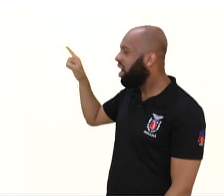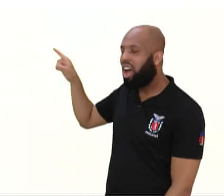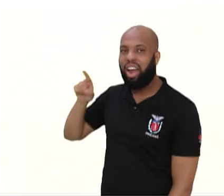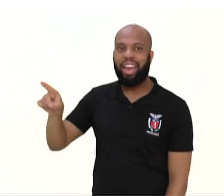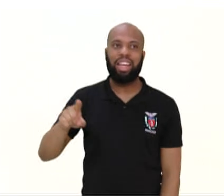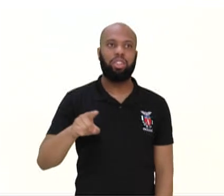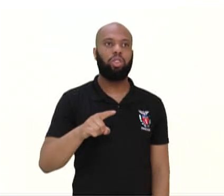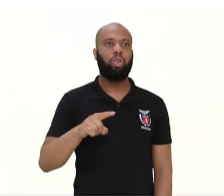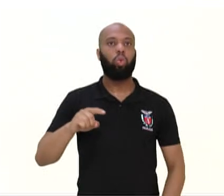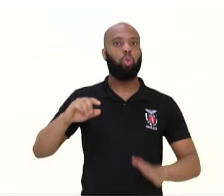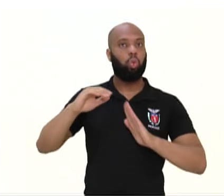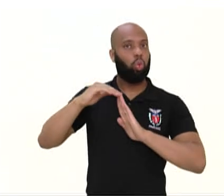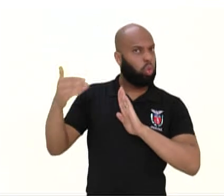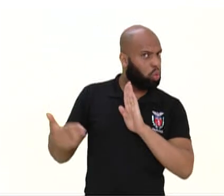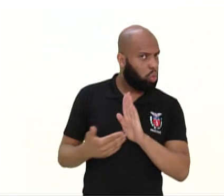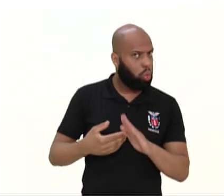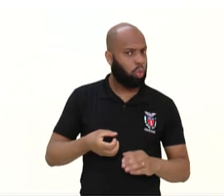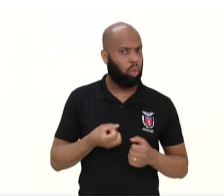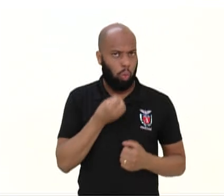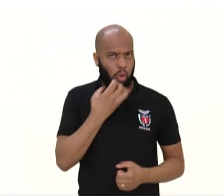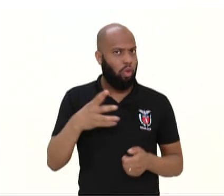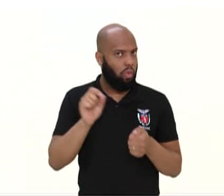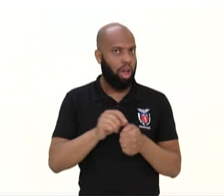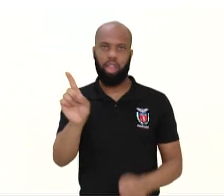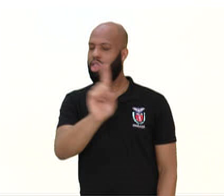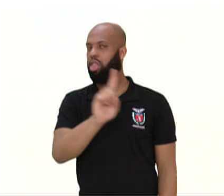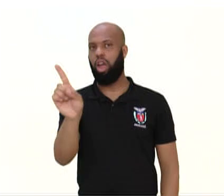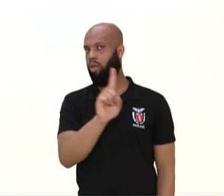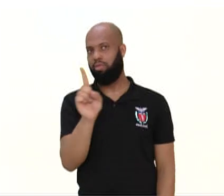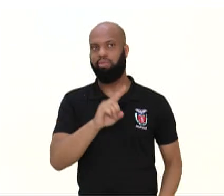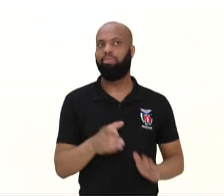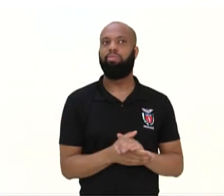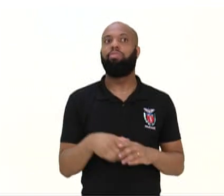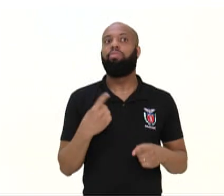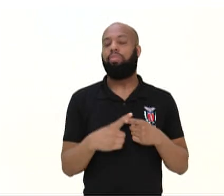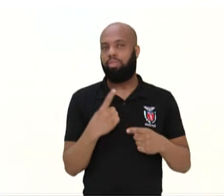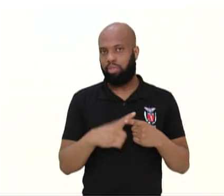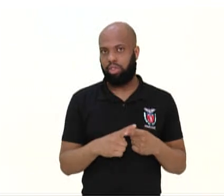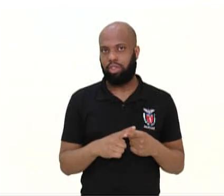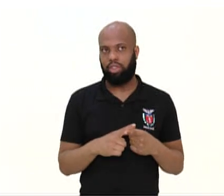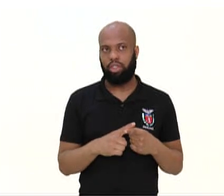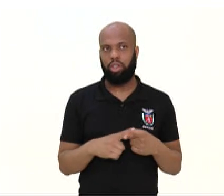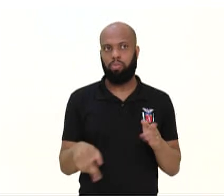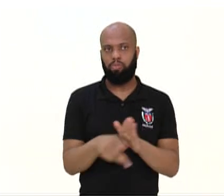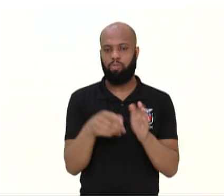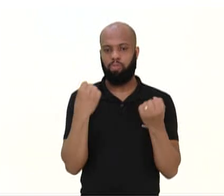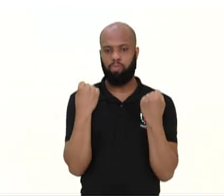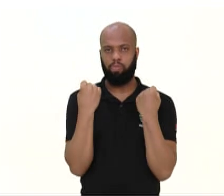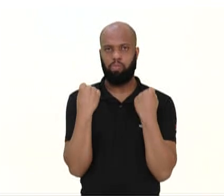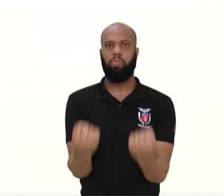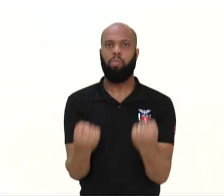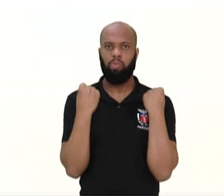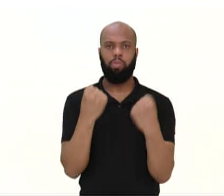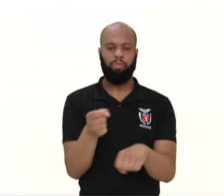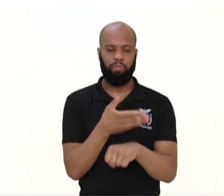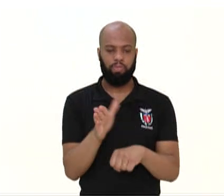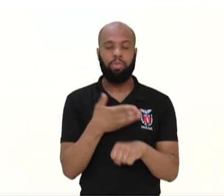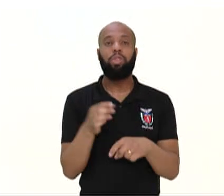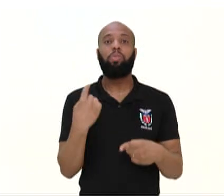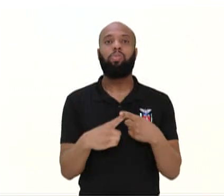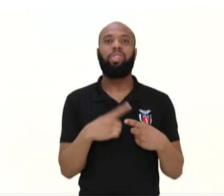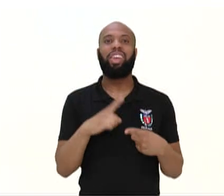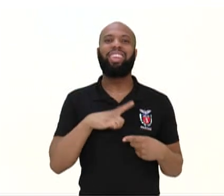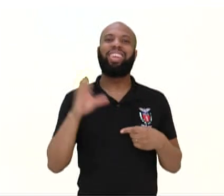é recomendada durante os exercícios do treinamento resistido ou treino de musculação, porque a pressão arterial